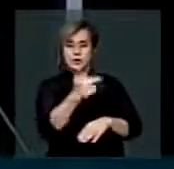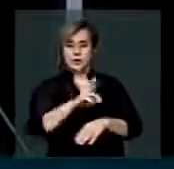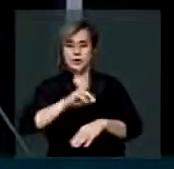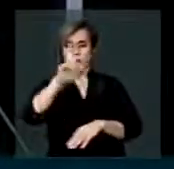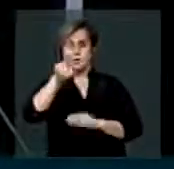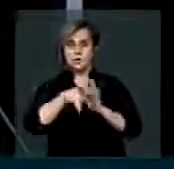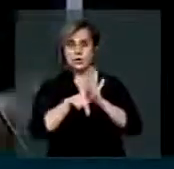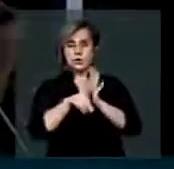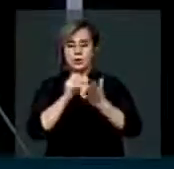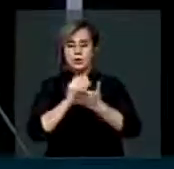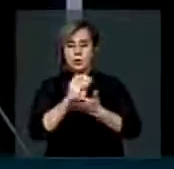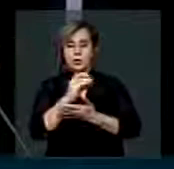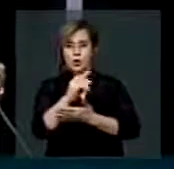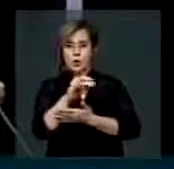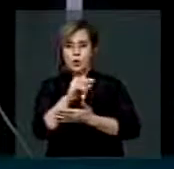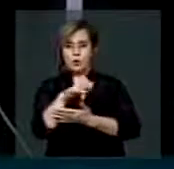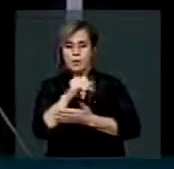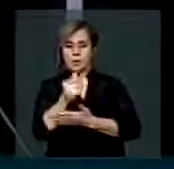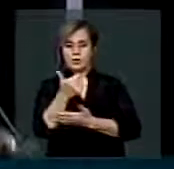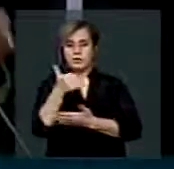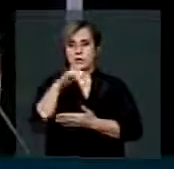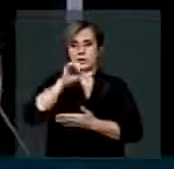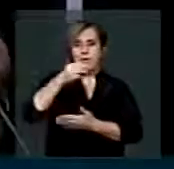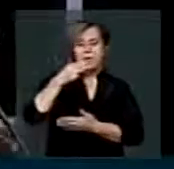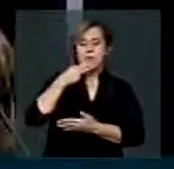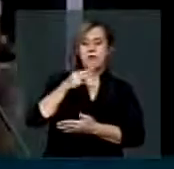da cooperativa